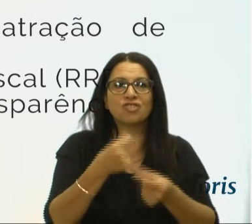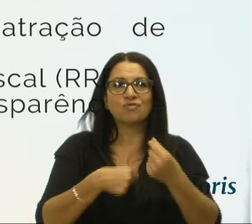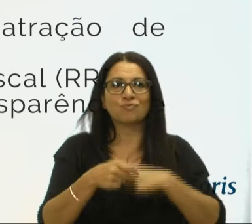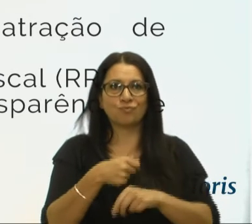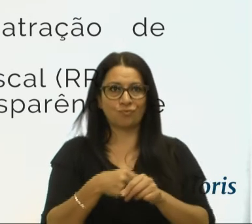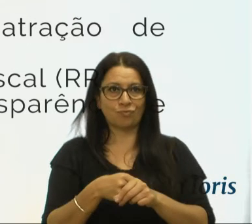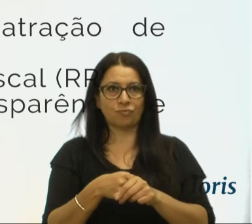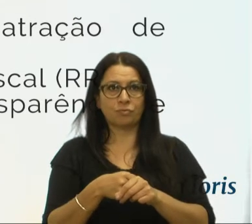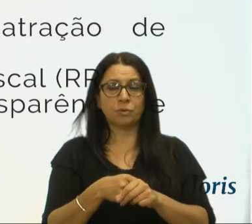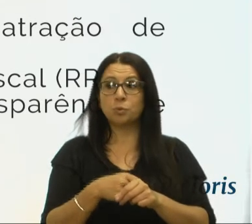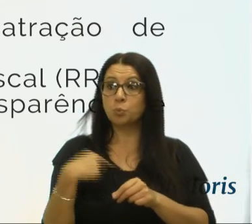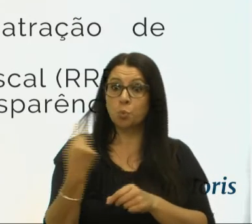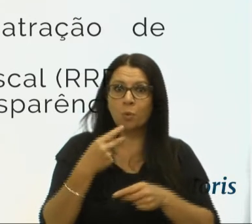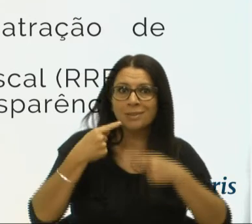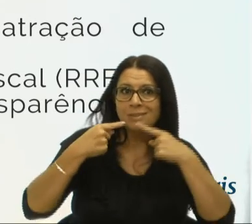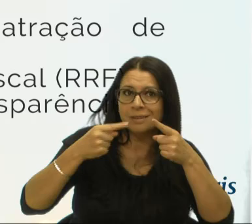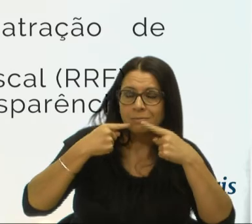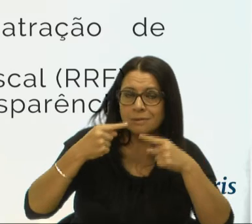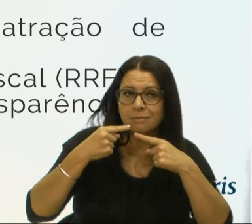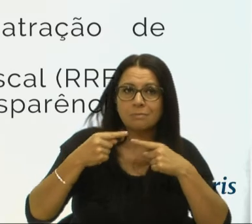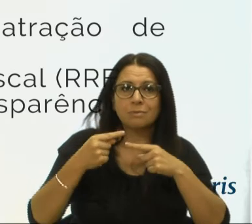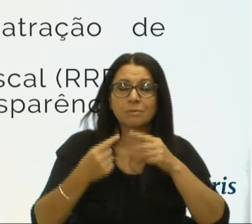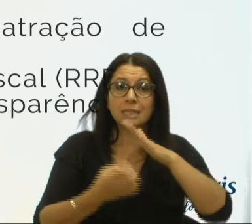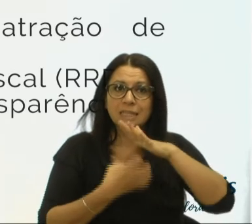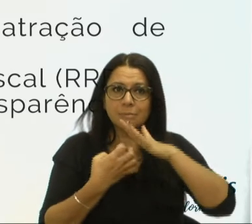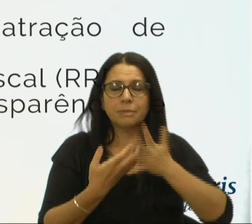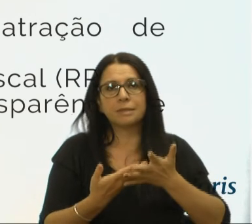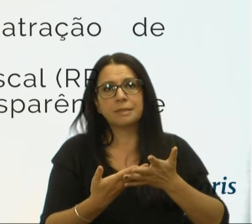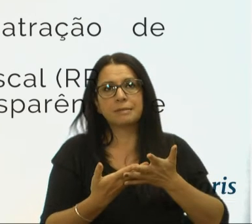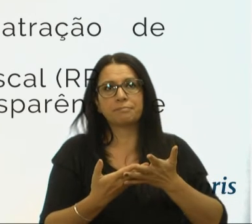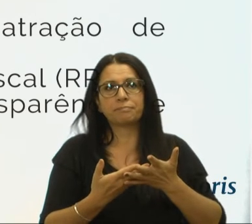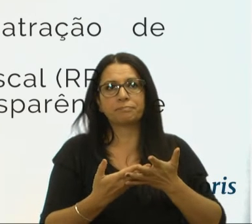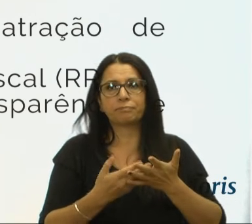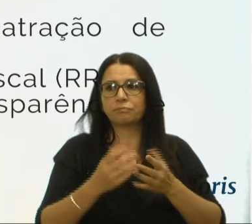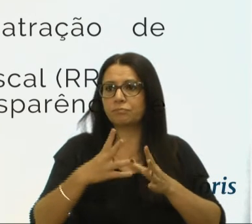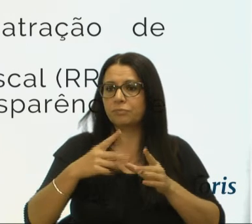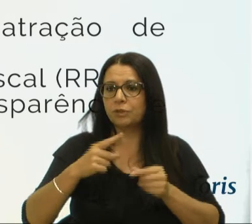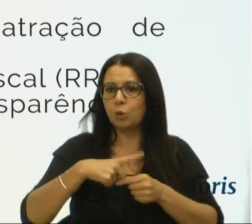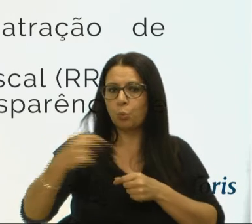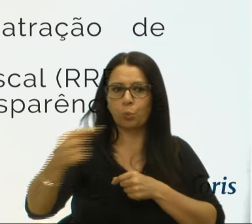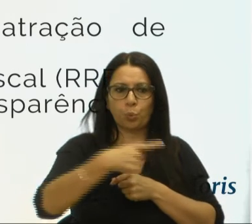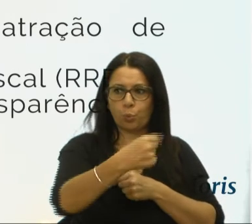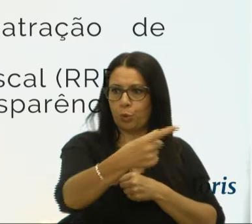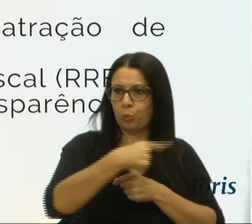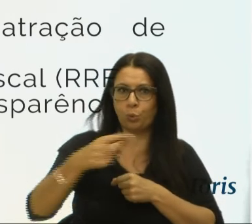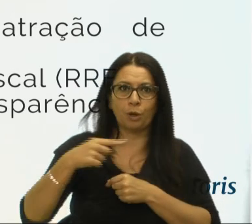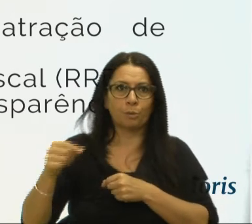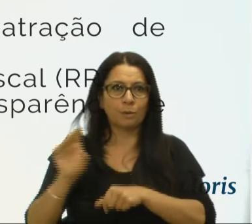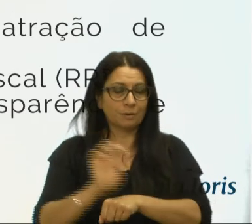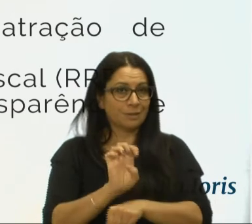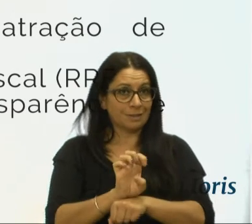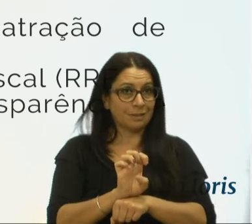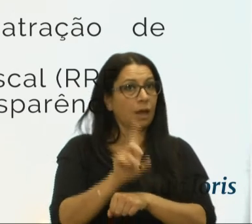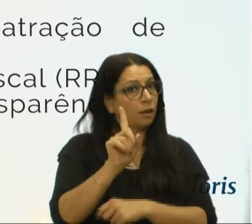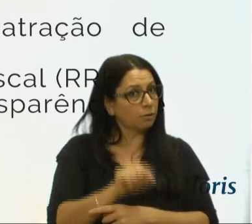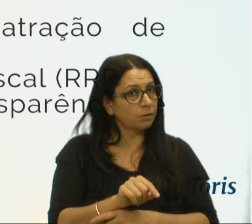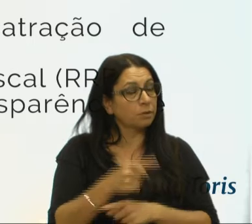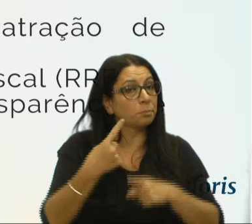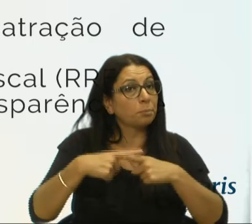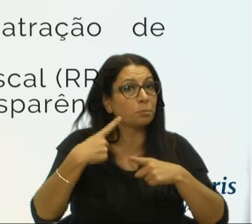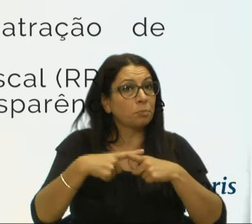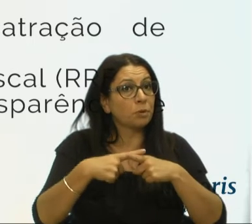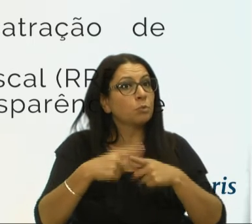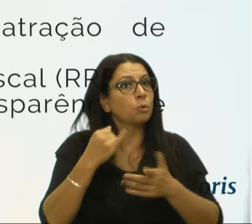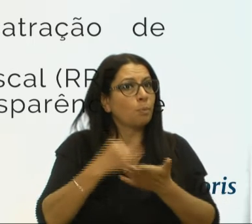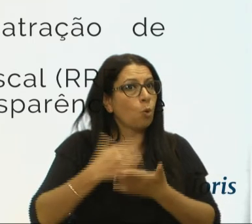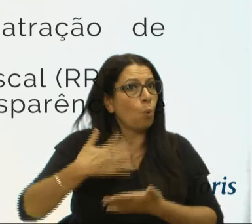quando a gente reclama aqui que as empresas estão indo embora do Estado, ou porque tem